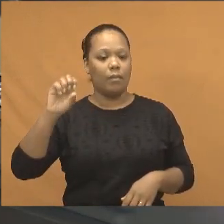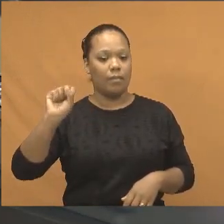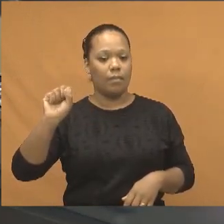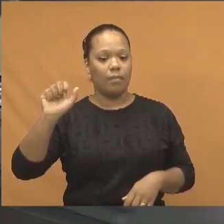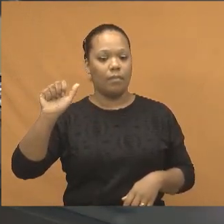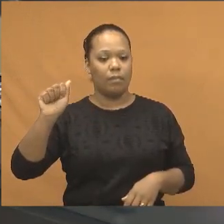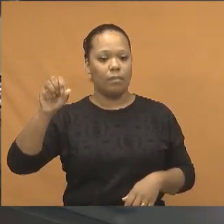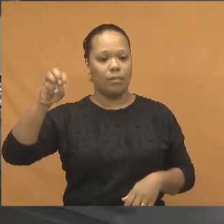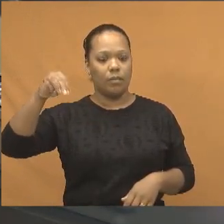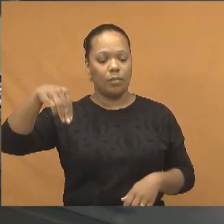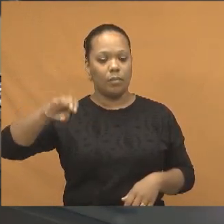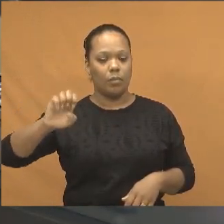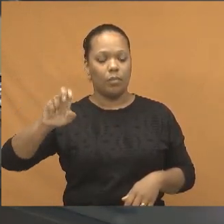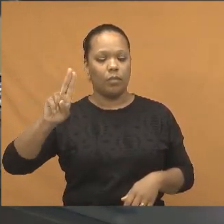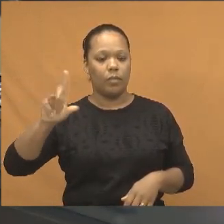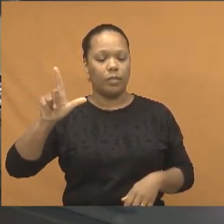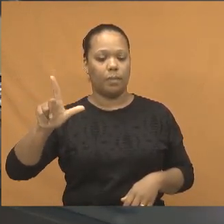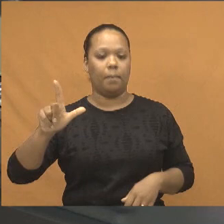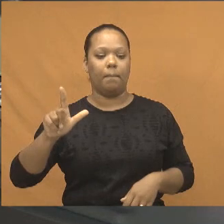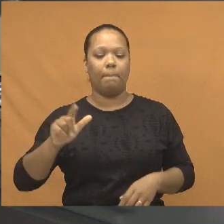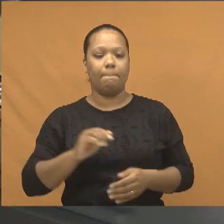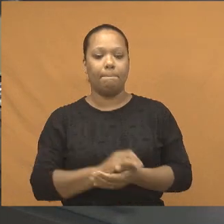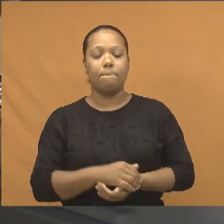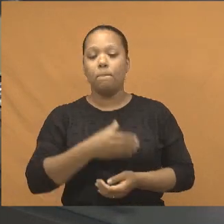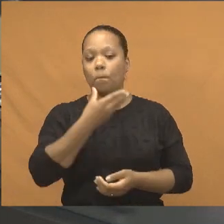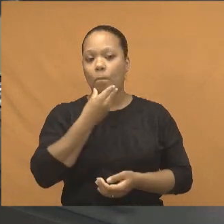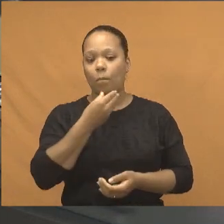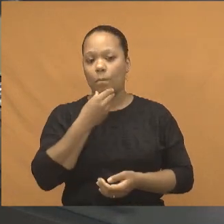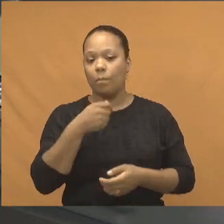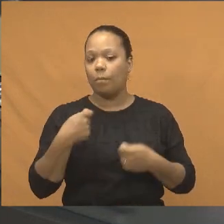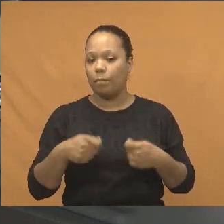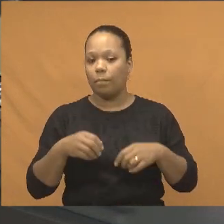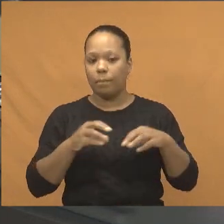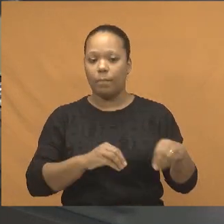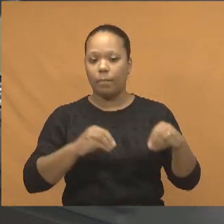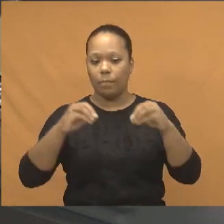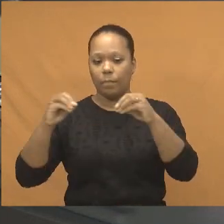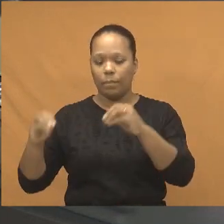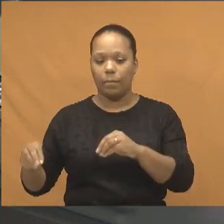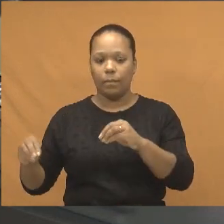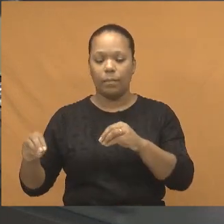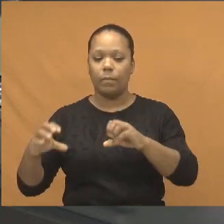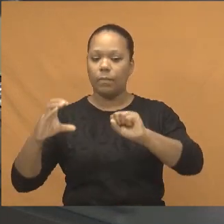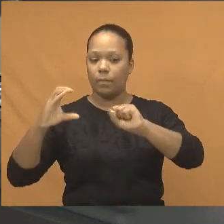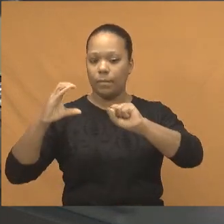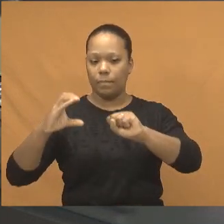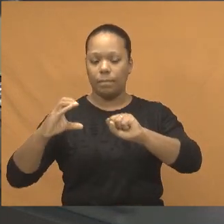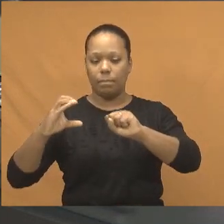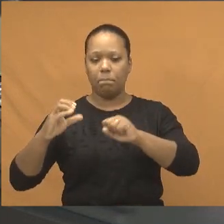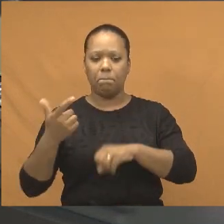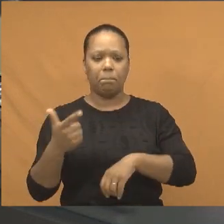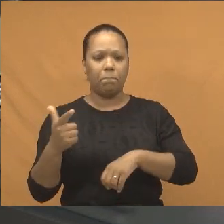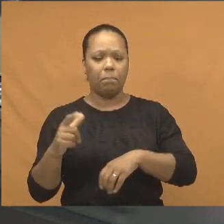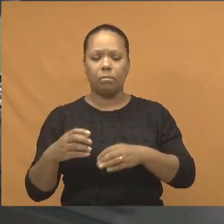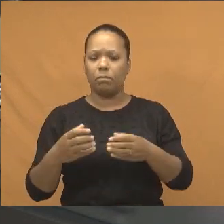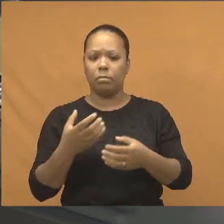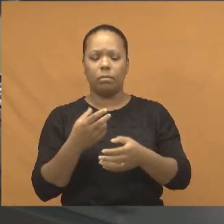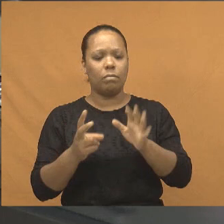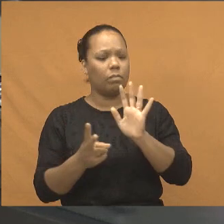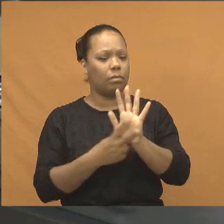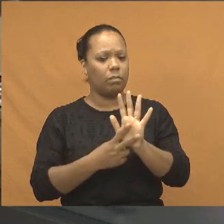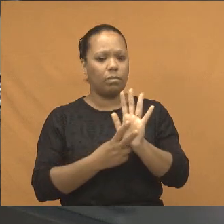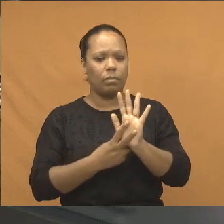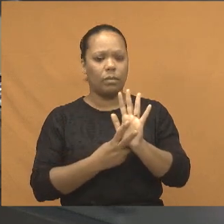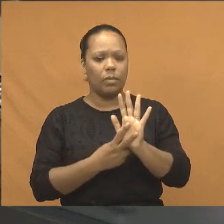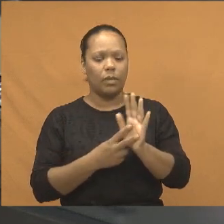lá no UPA 24 horas, precisando de uma transferência para a Santa Casa e não tem vaga.